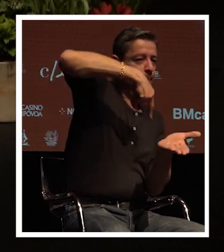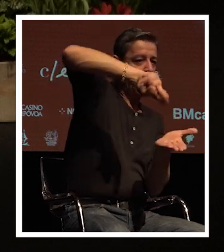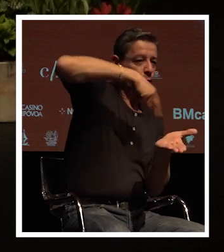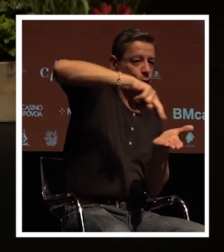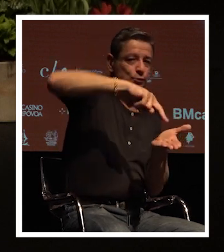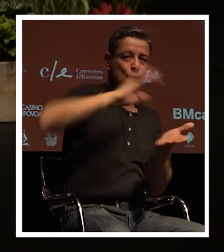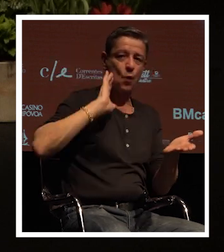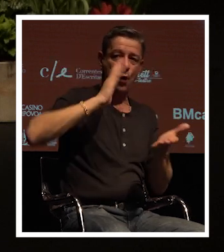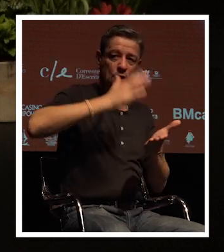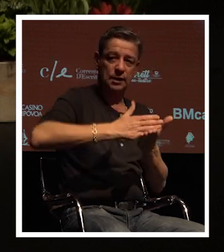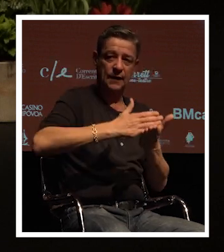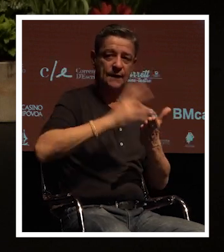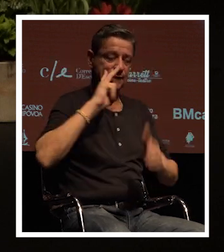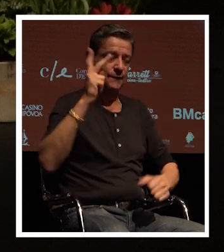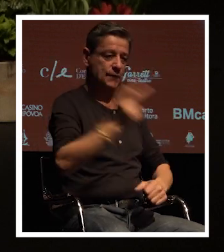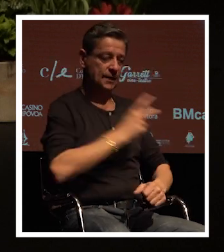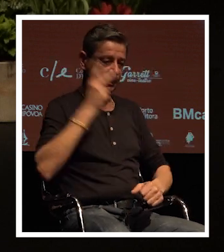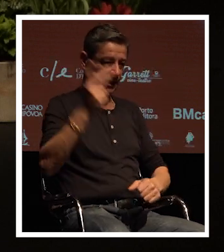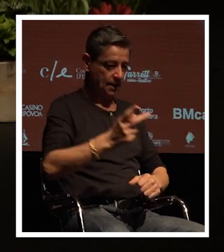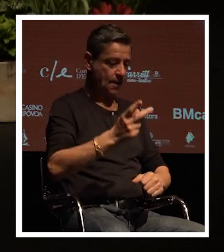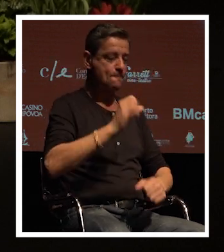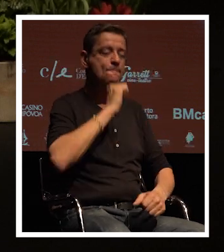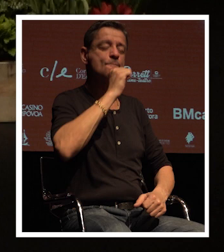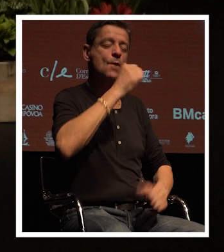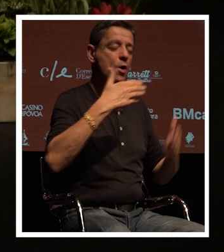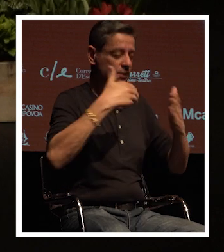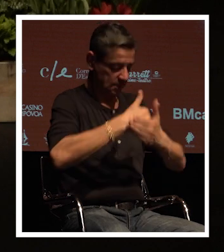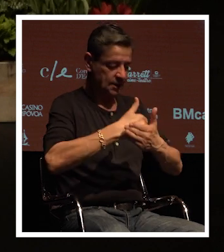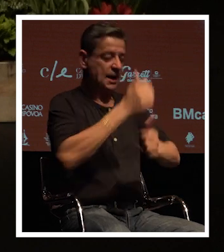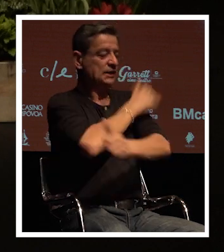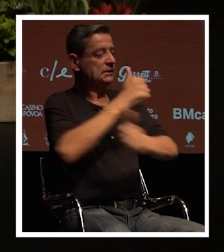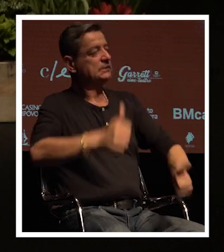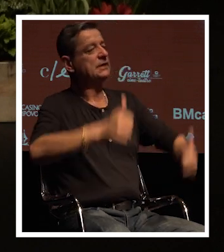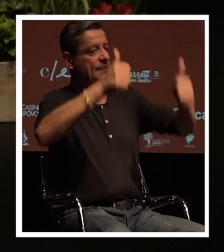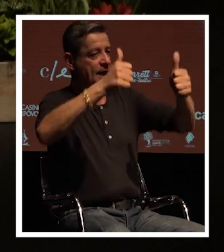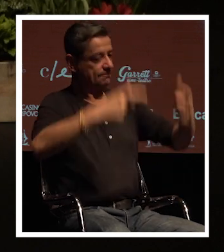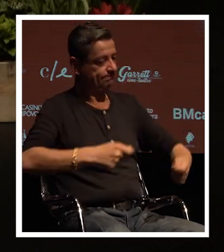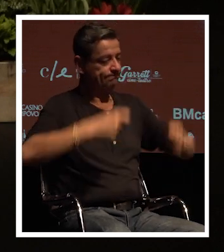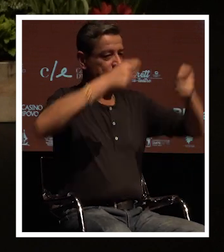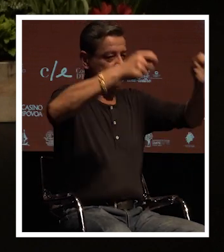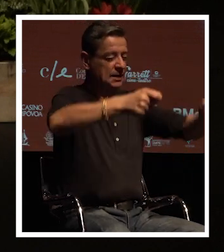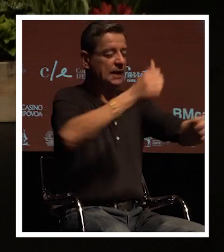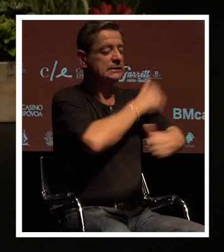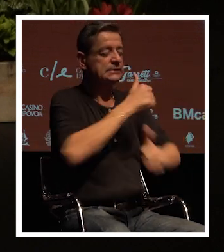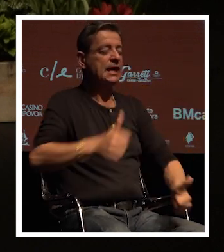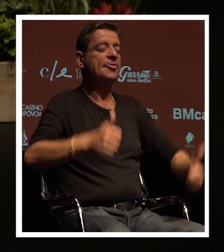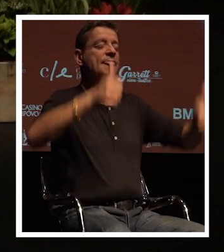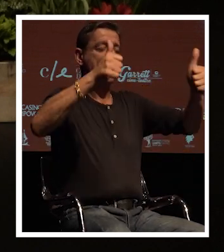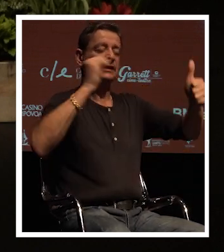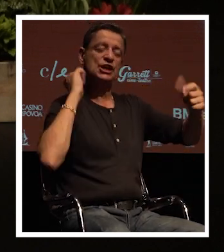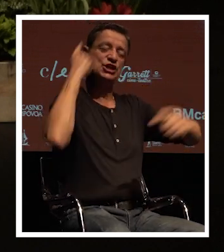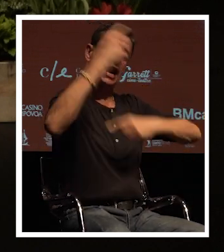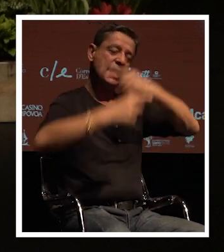tempos vida e morte nas cidades minadas é um livro que chega agora aos leitores atravessa idades mas também